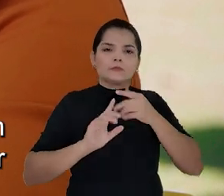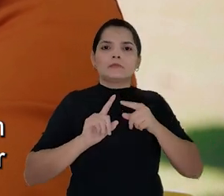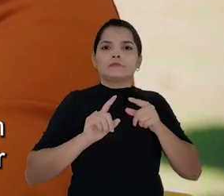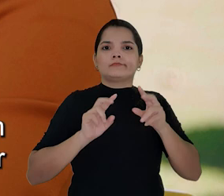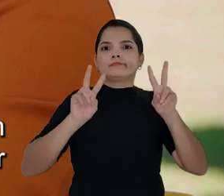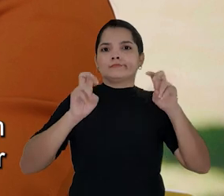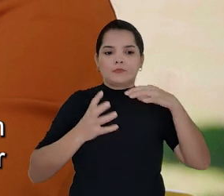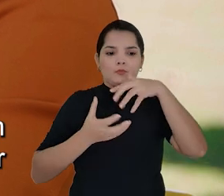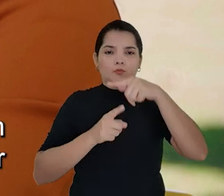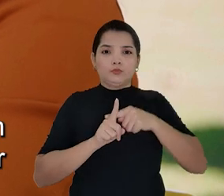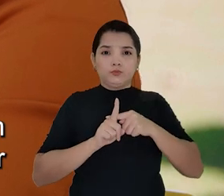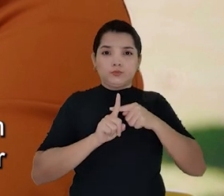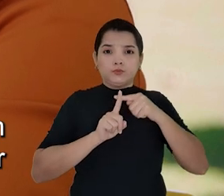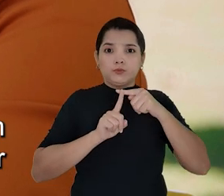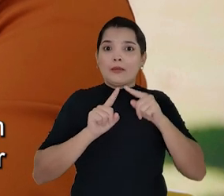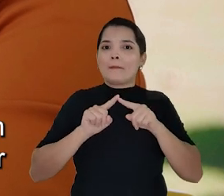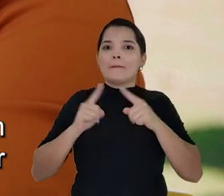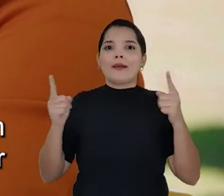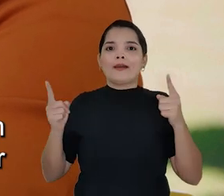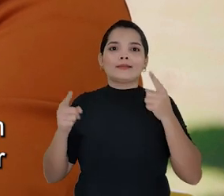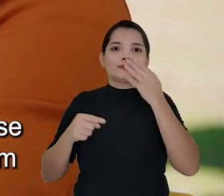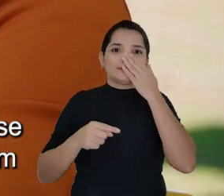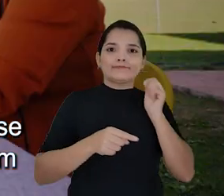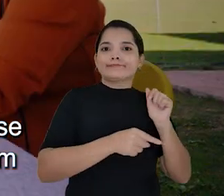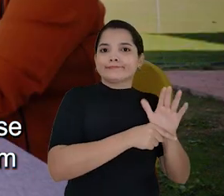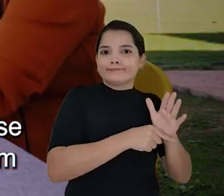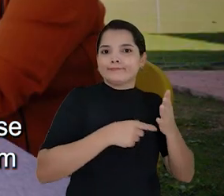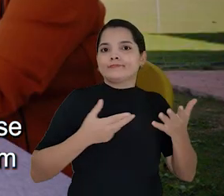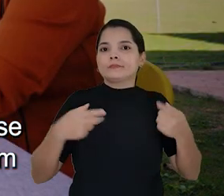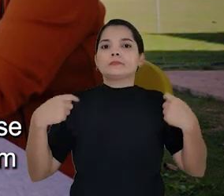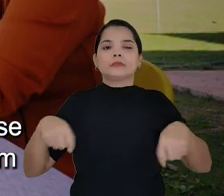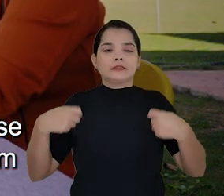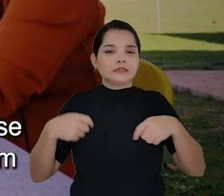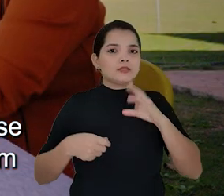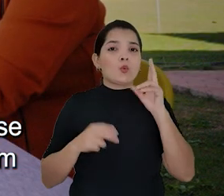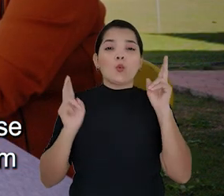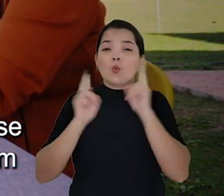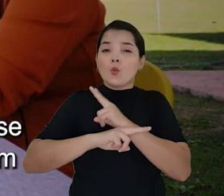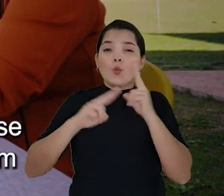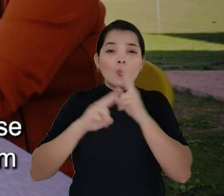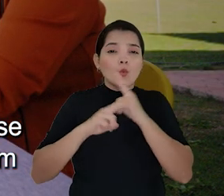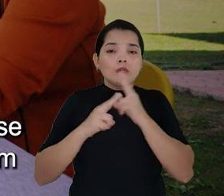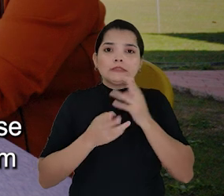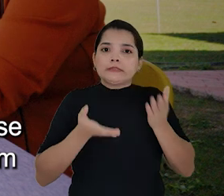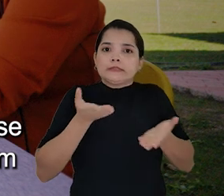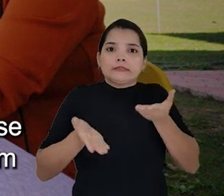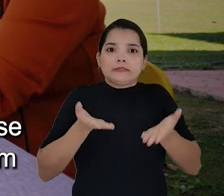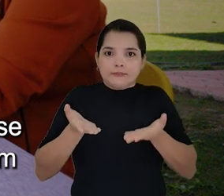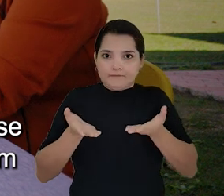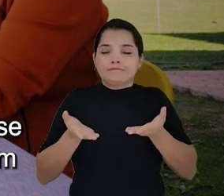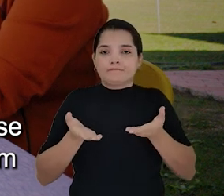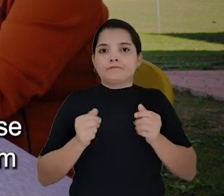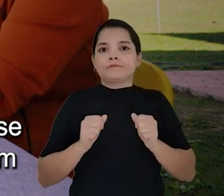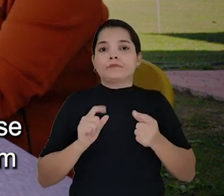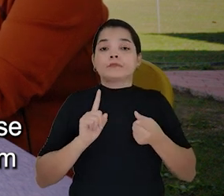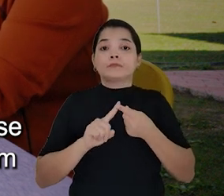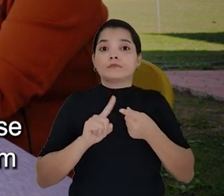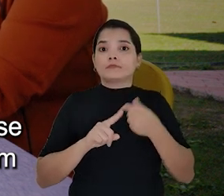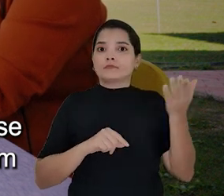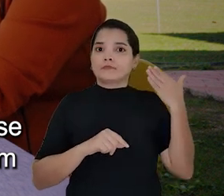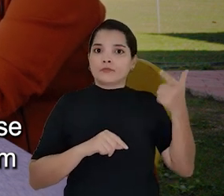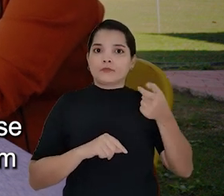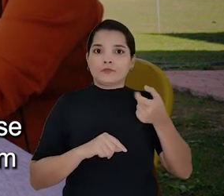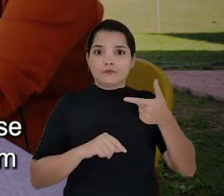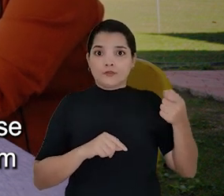ao aquecimento global e isso precisa ser de alguma maneira tratado obviamente que a crise sanitária que nós